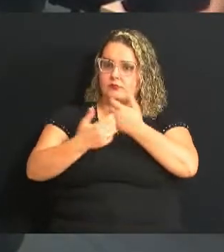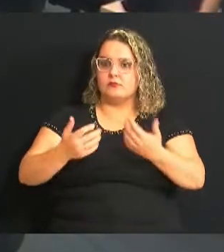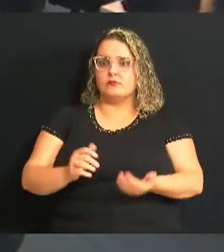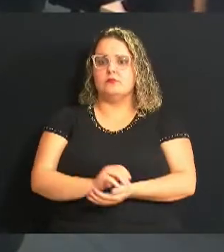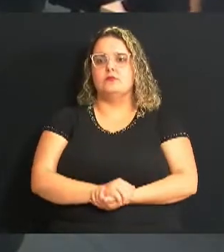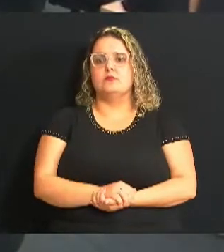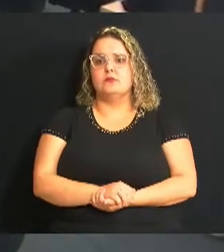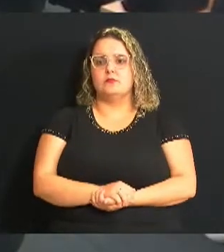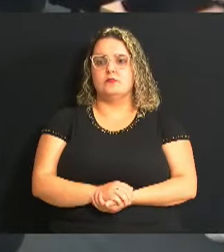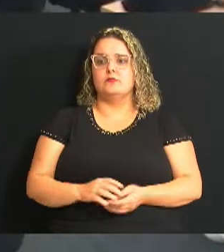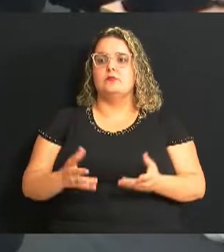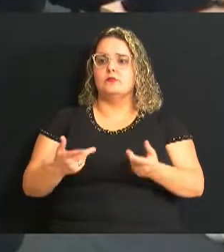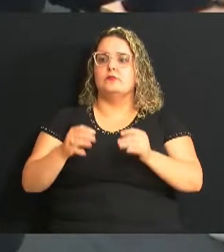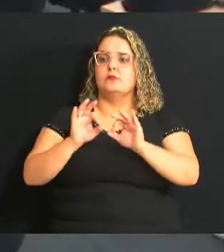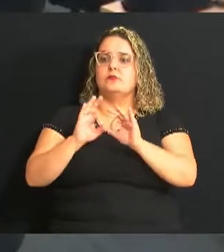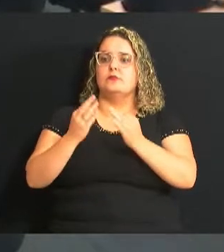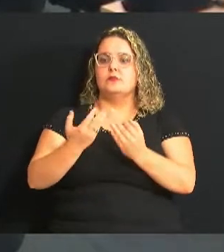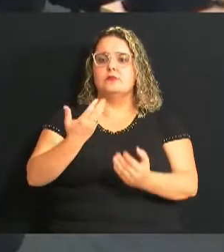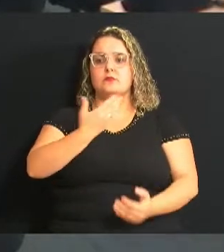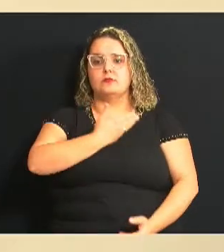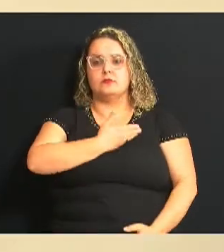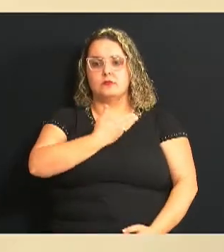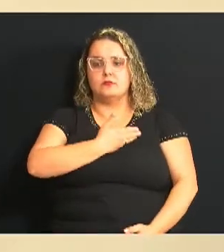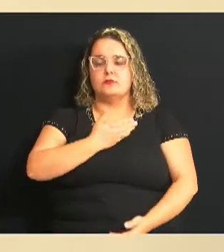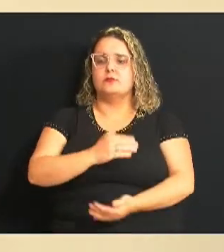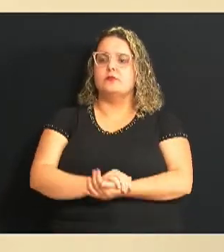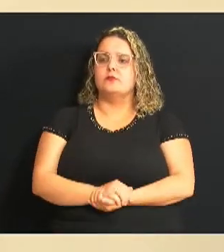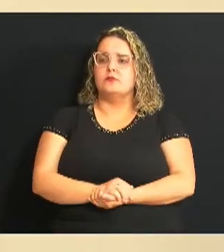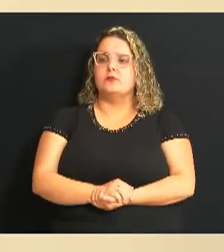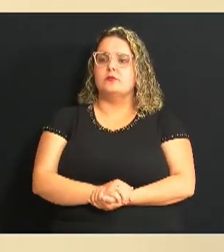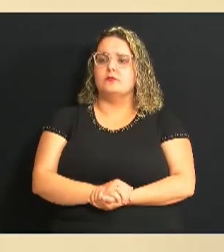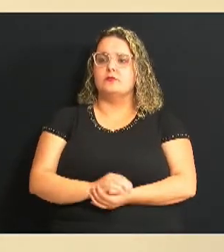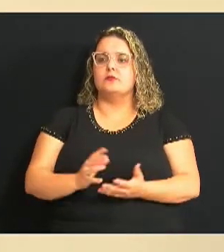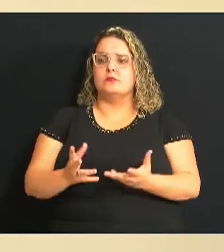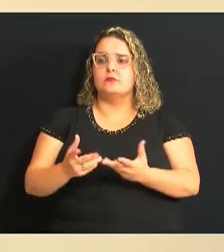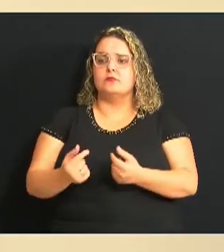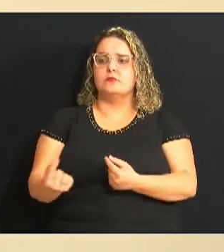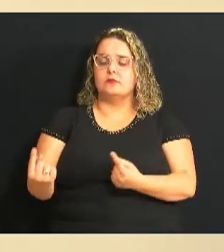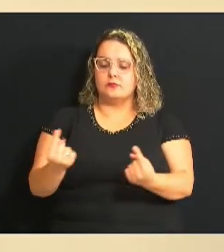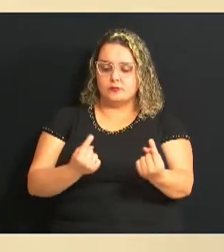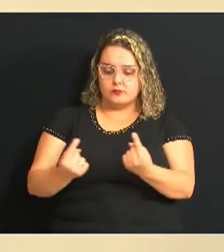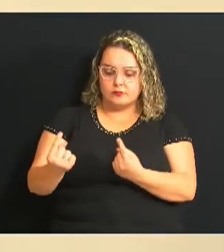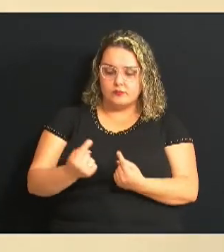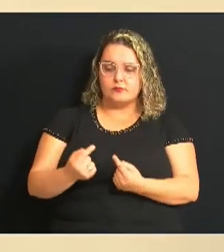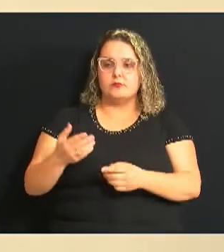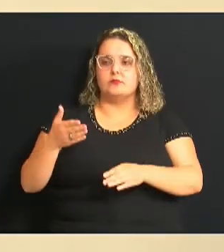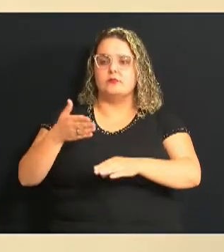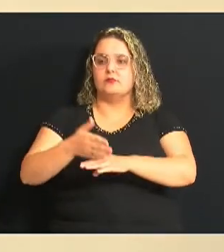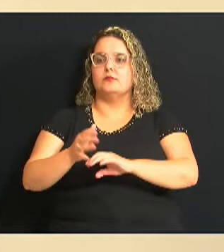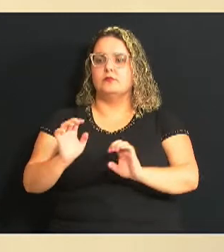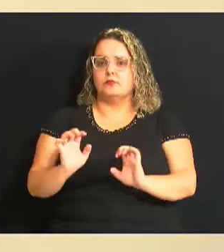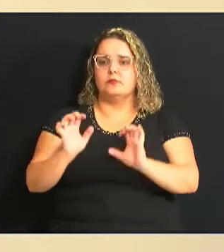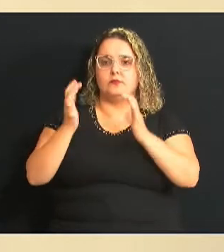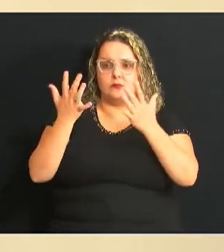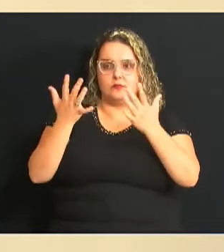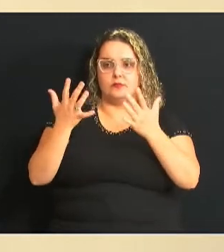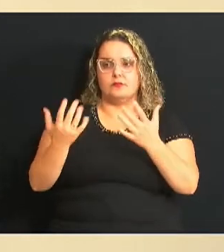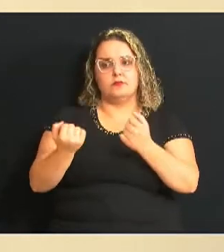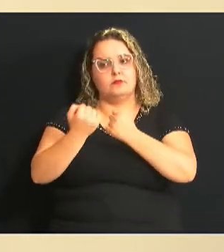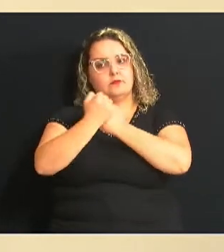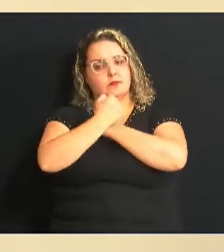os familiares, amigos, todos que vieram participar desse evento, trazer o seu